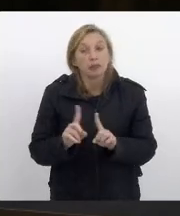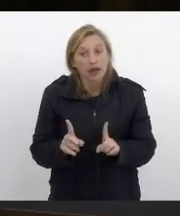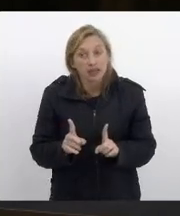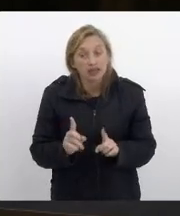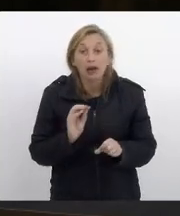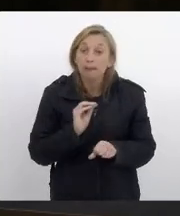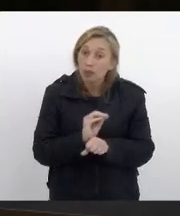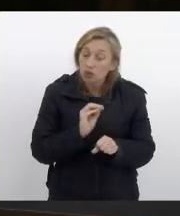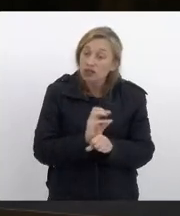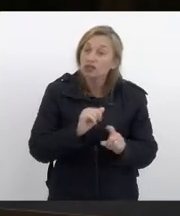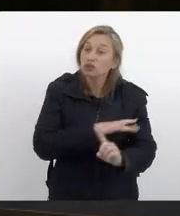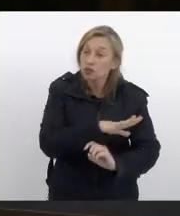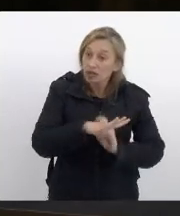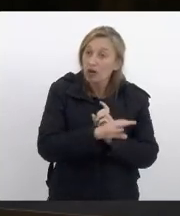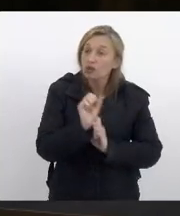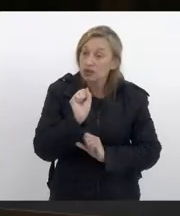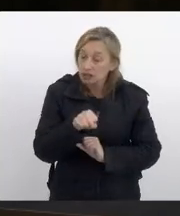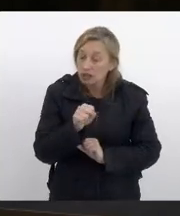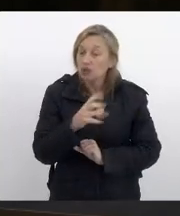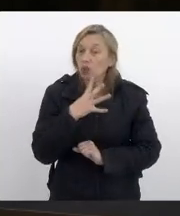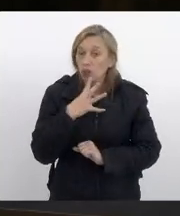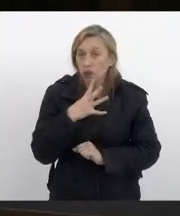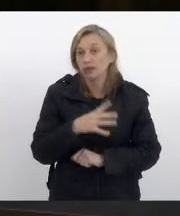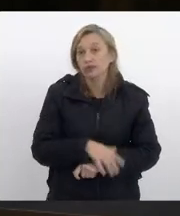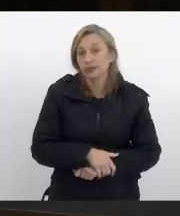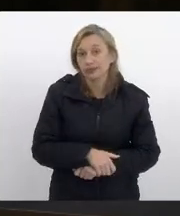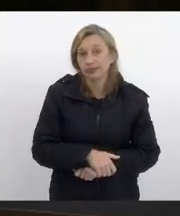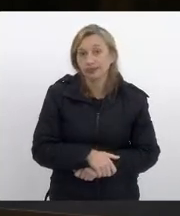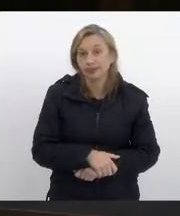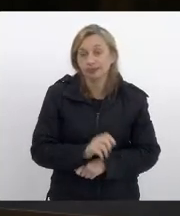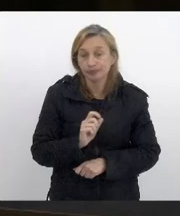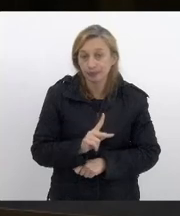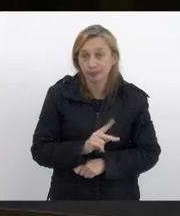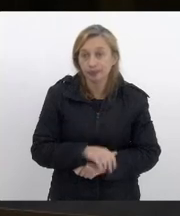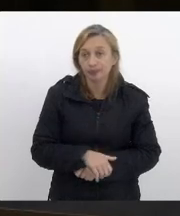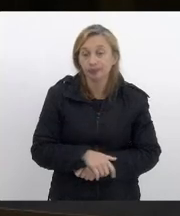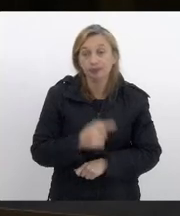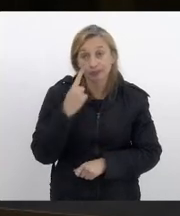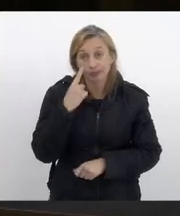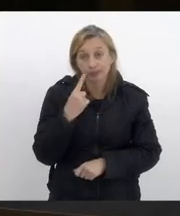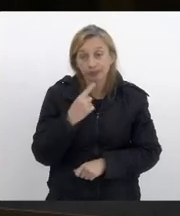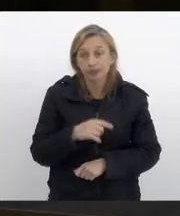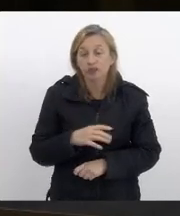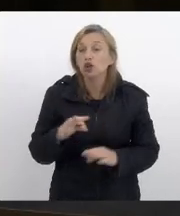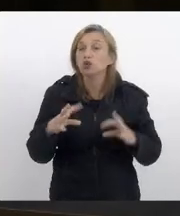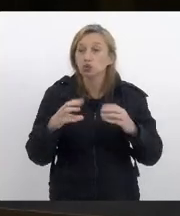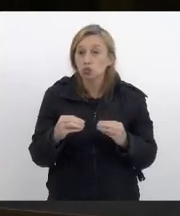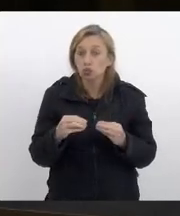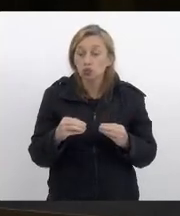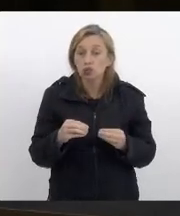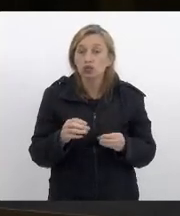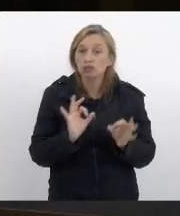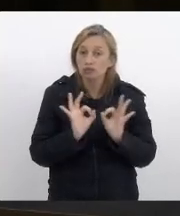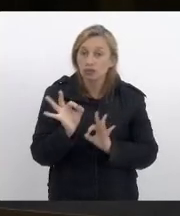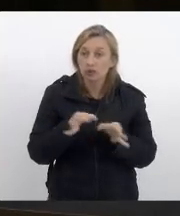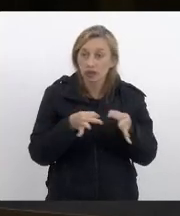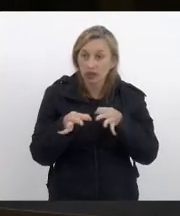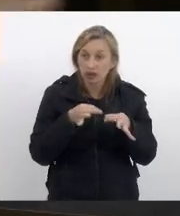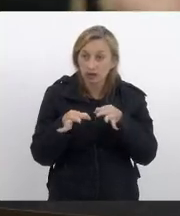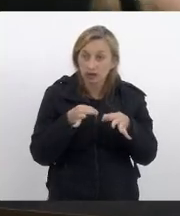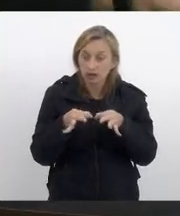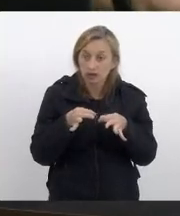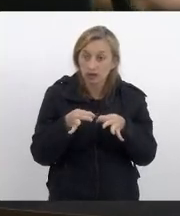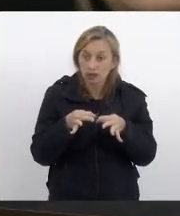a proteção social eu conheço. Tá? Então, veja só, tudo está sendo feito